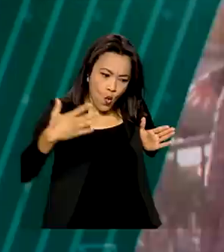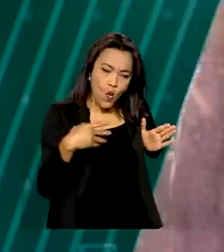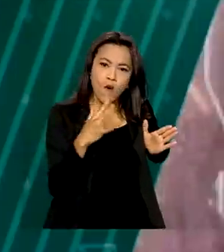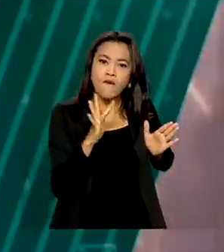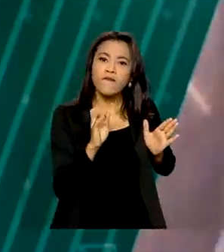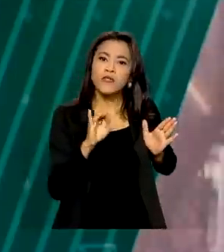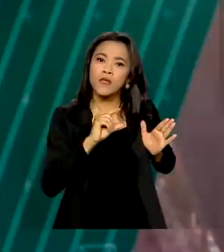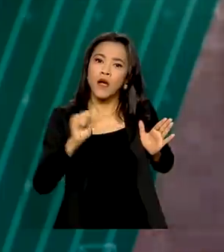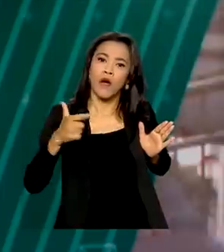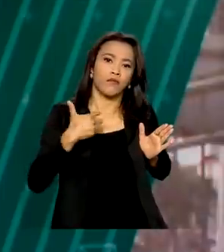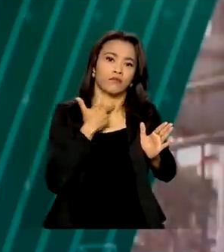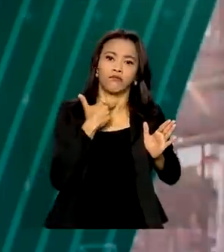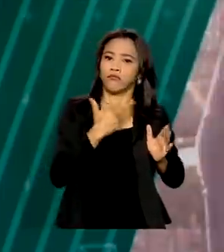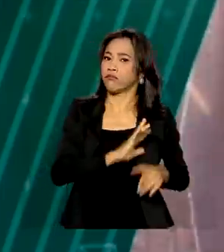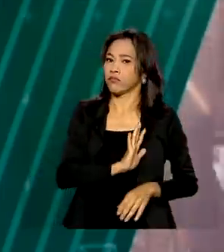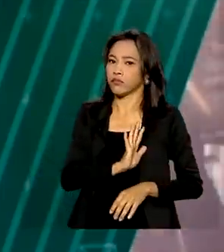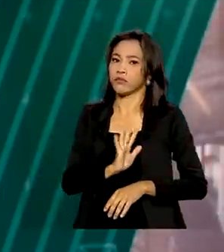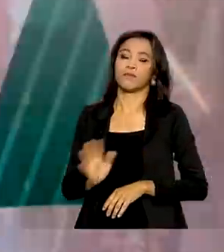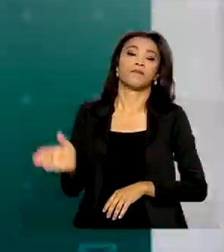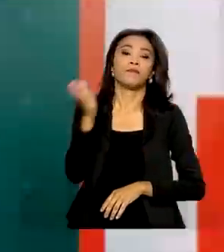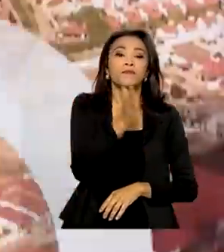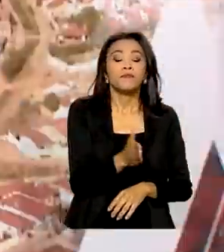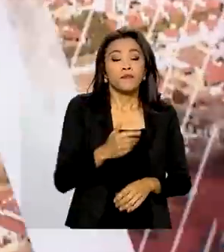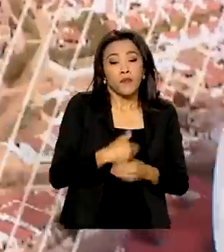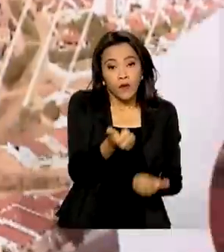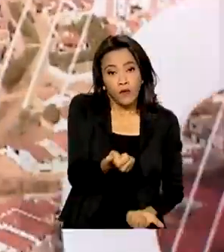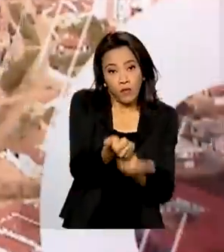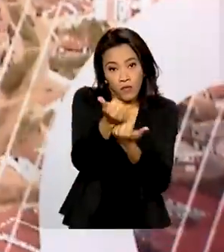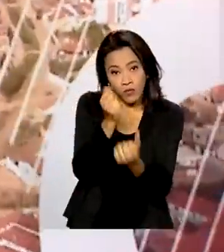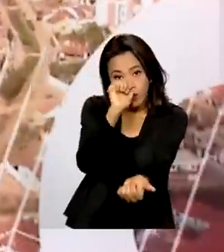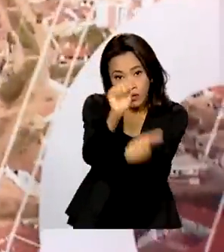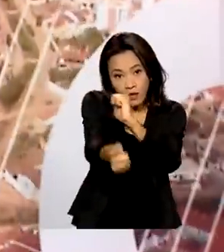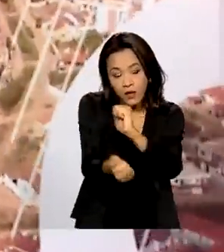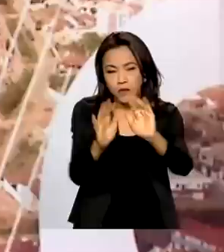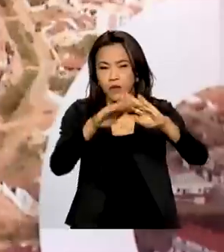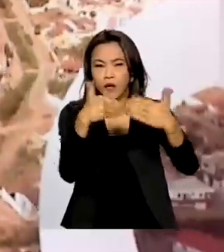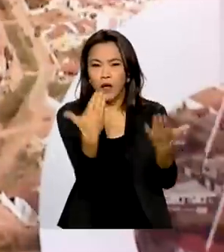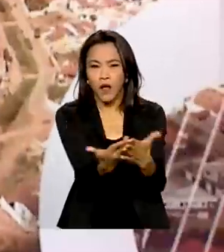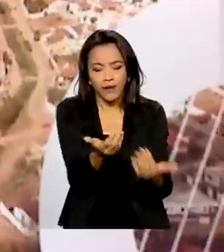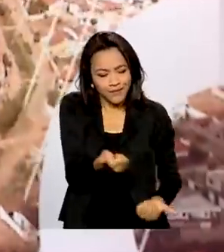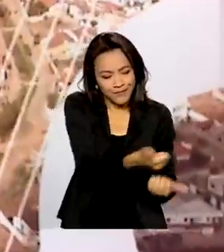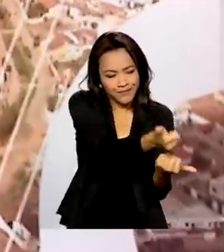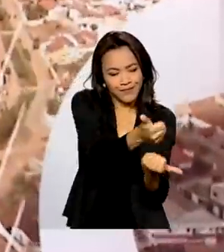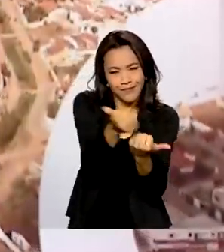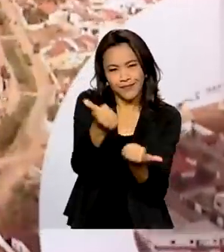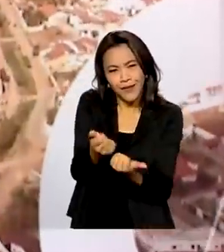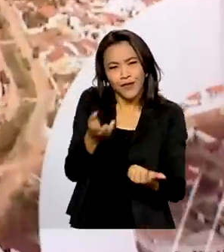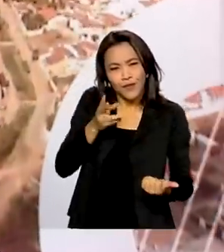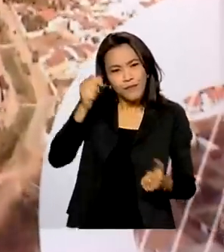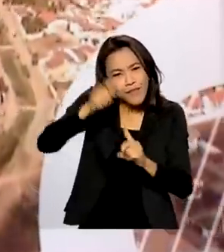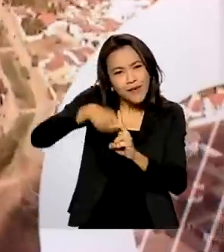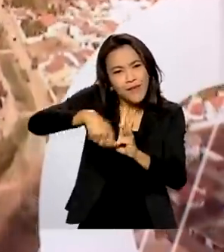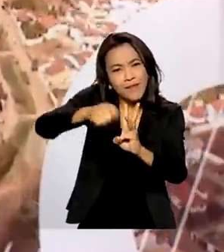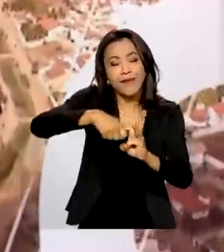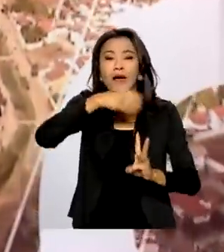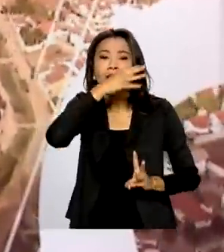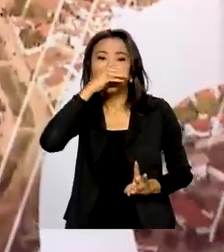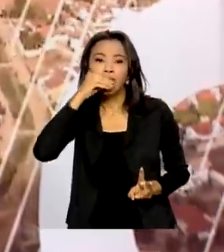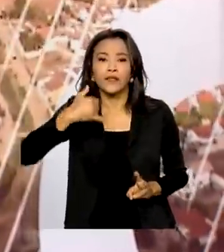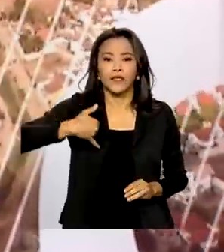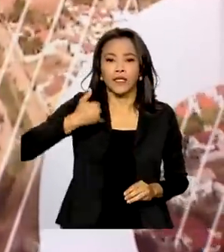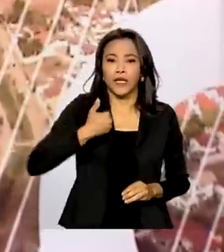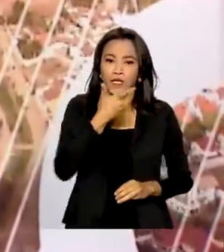fiscais. O auxílio esporte escolar vem dando uma forcinha todo mês a adolescentes entre 12